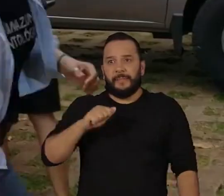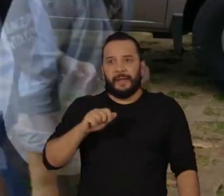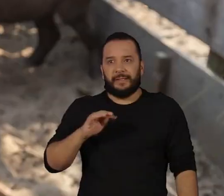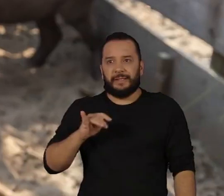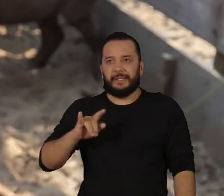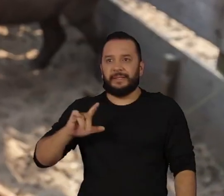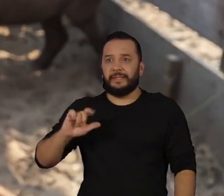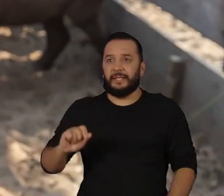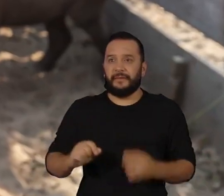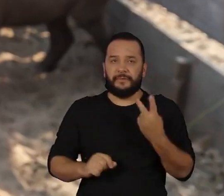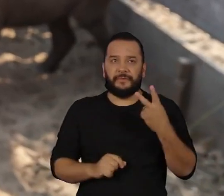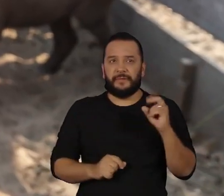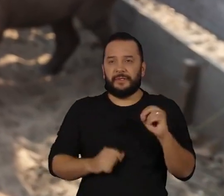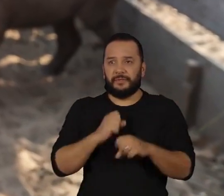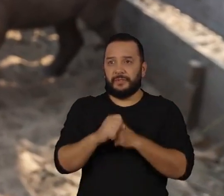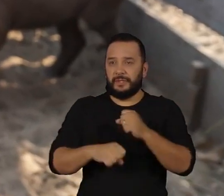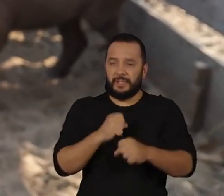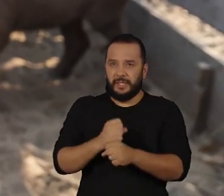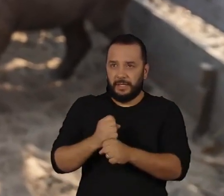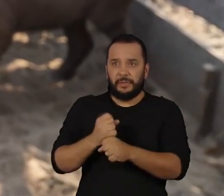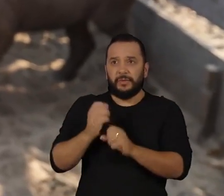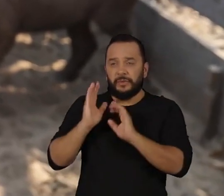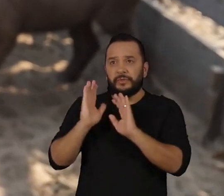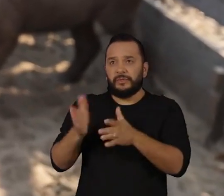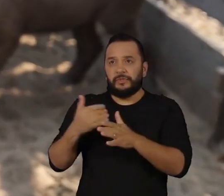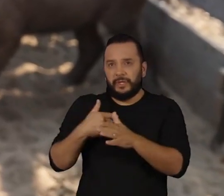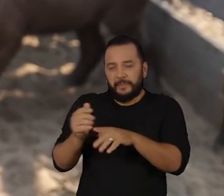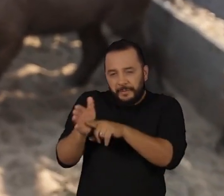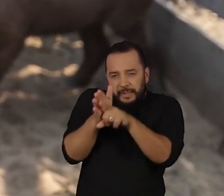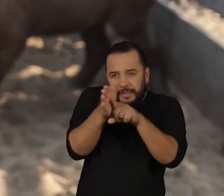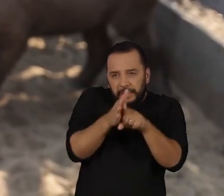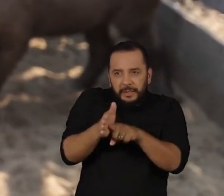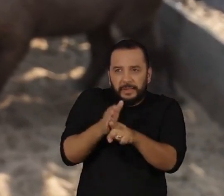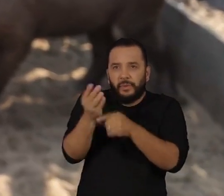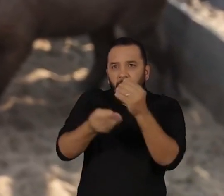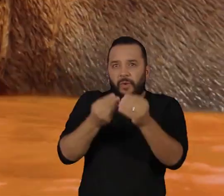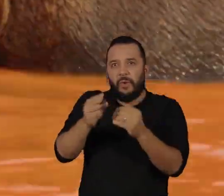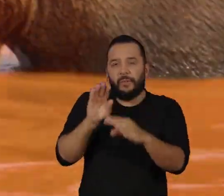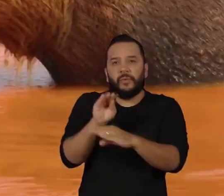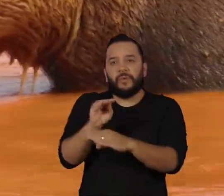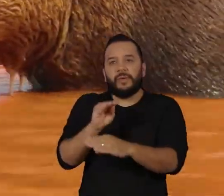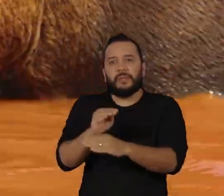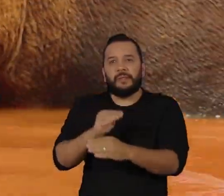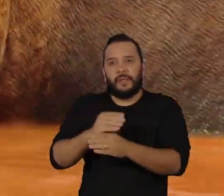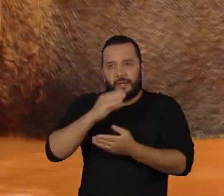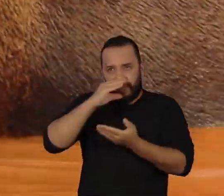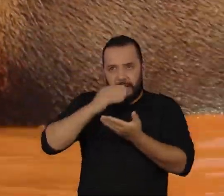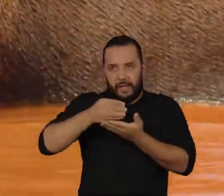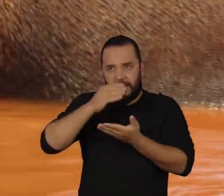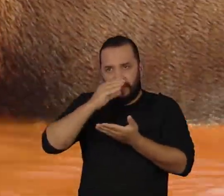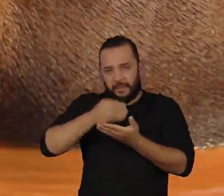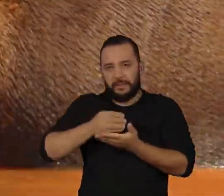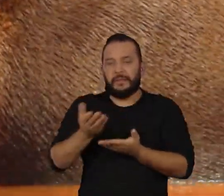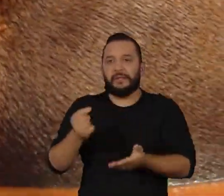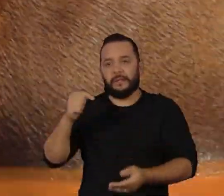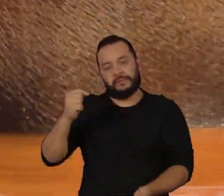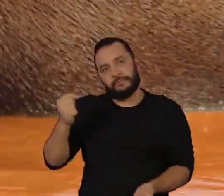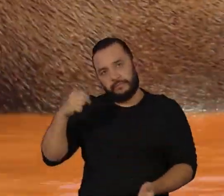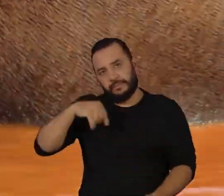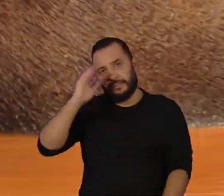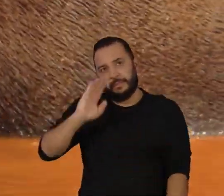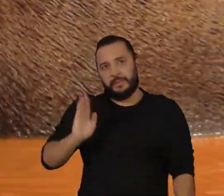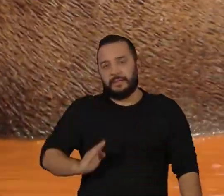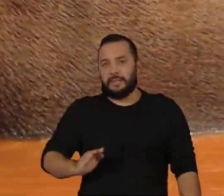Médici lidera os estudos para a conservação da anta brasileira. Como parte dos estudos sobre a espécie,